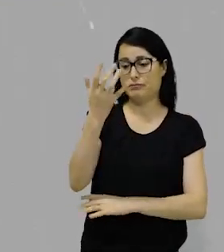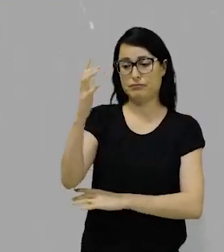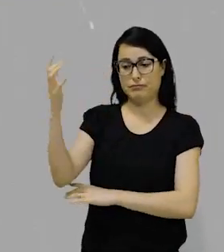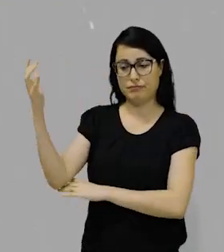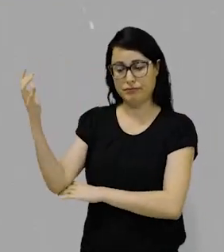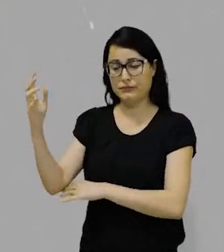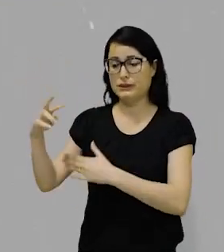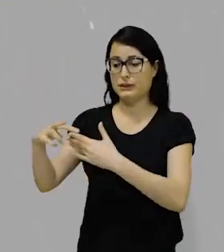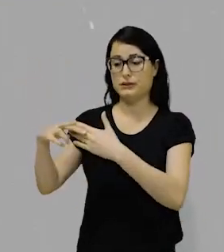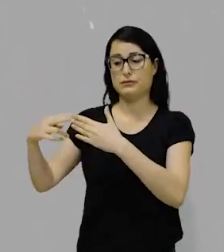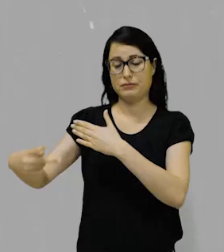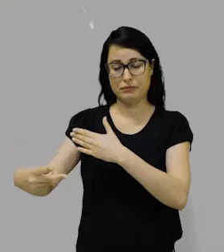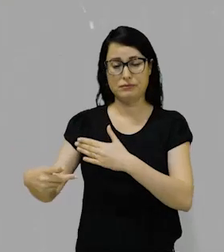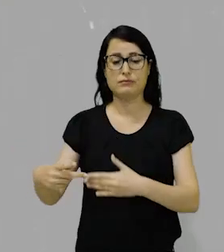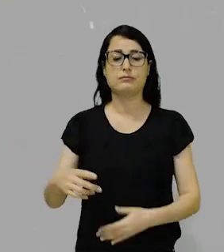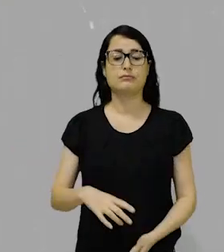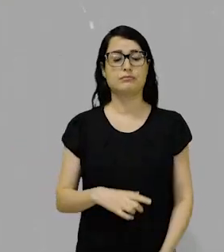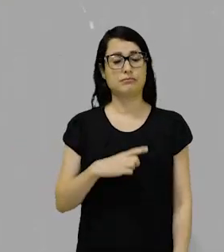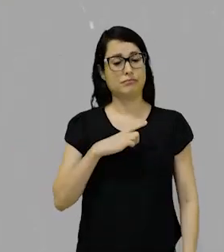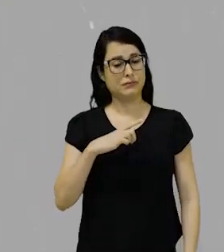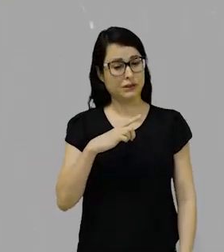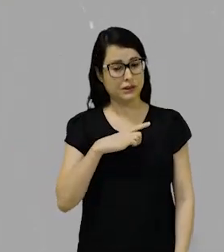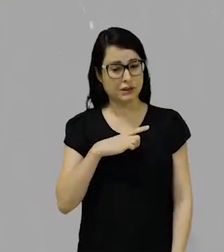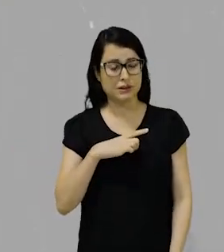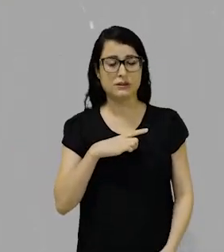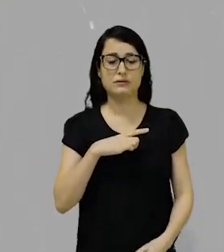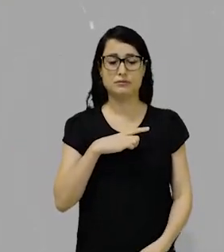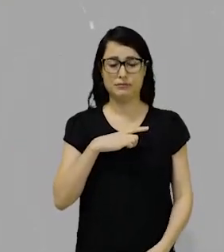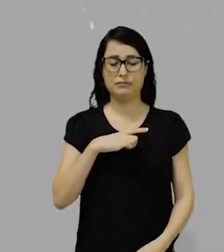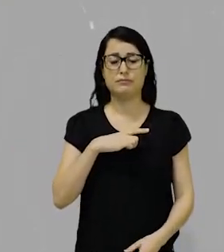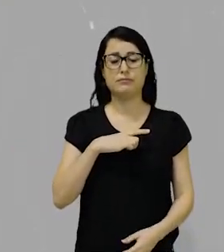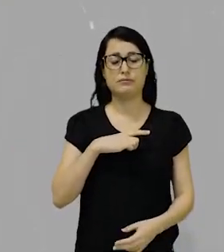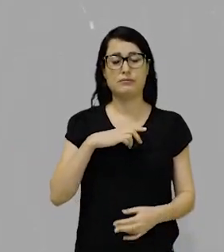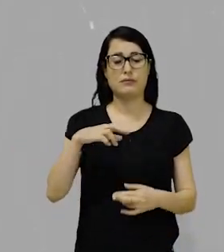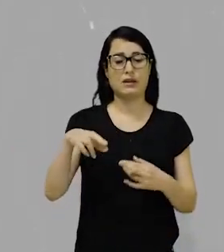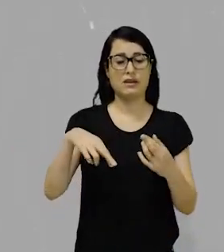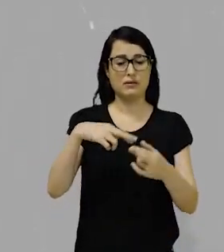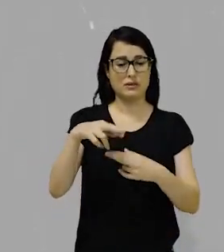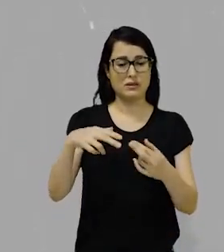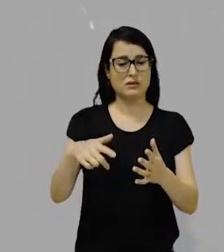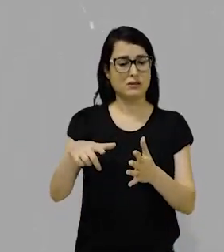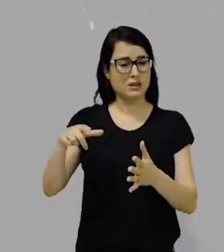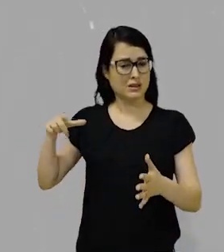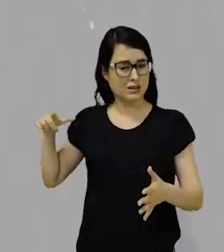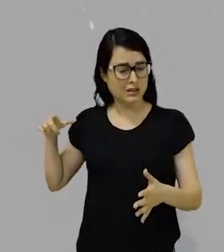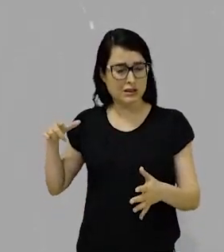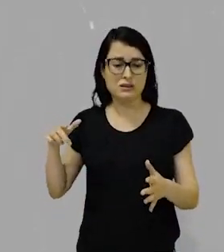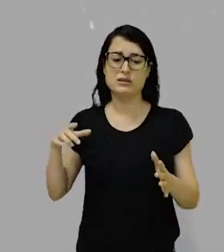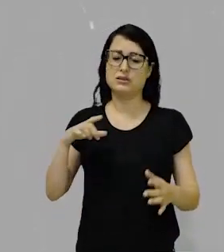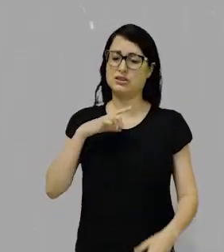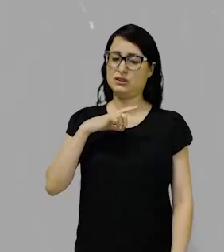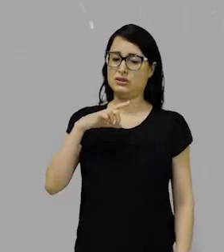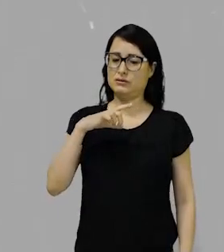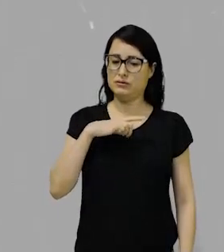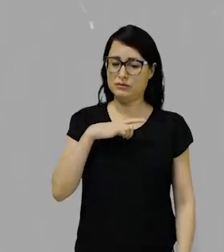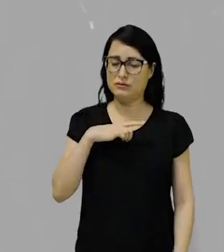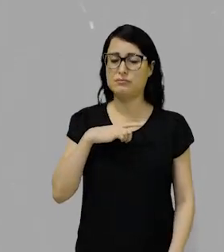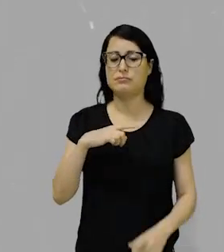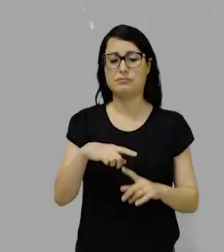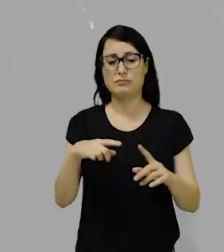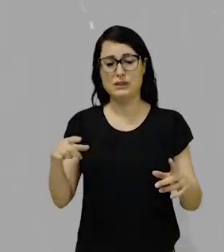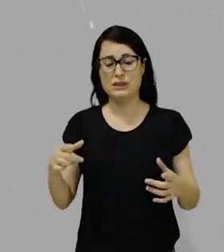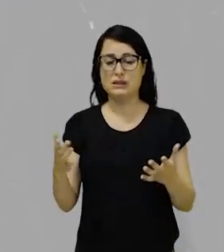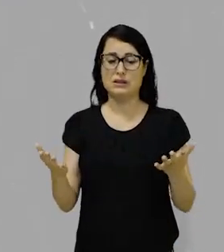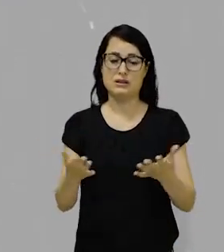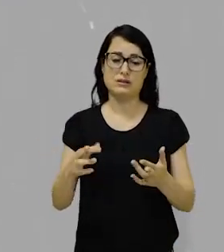revoluções acontecia. Tinha degradação ambiental, Marcos? Tinha, galera, só que em baixa intensidade. Quem vai aumentar essa